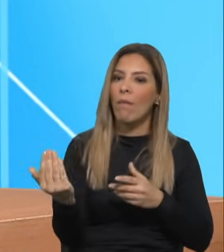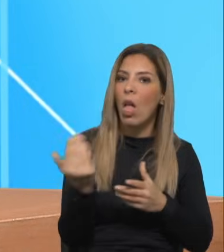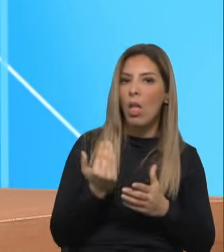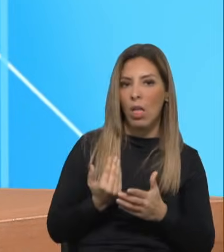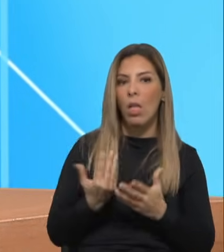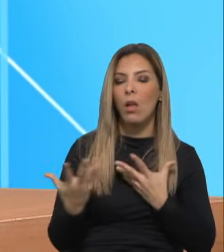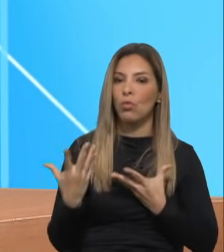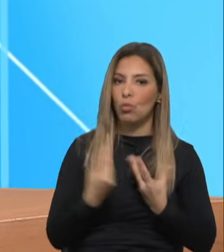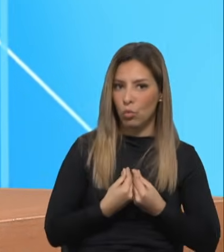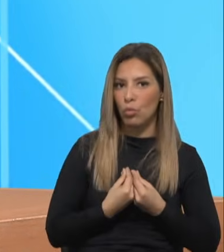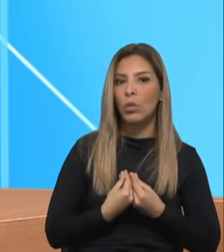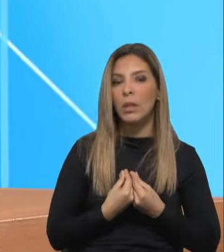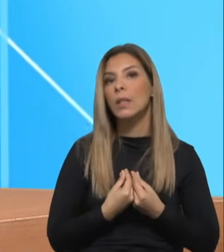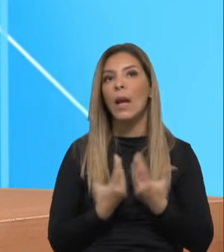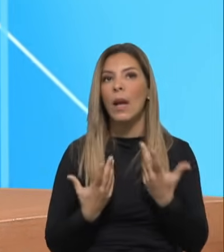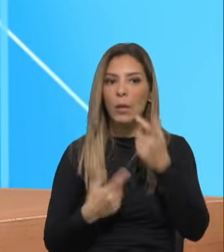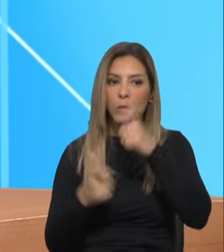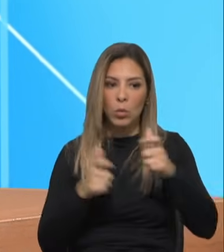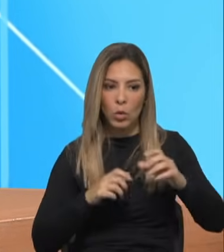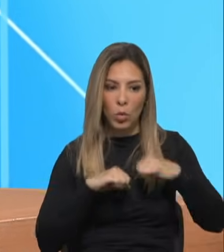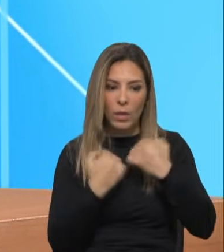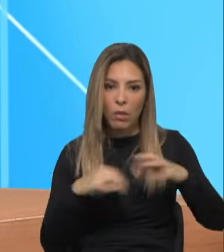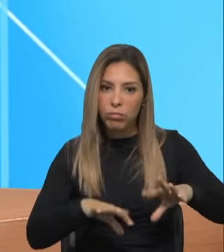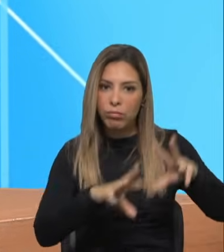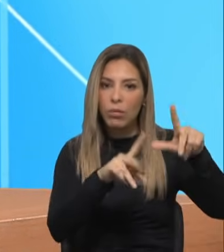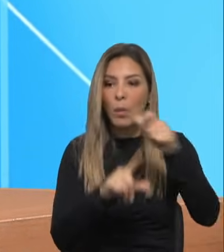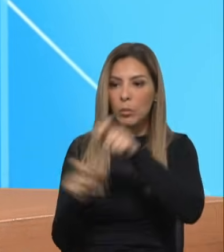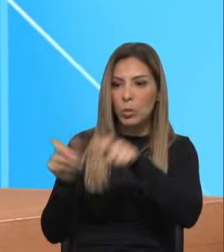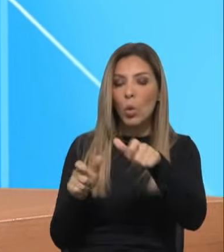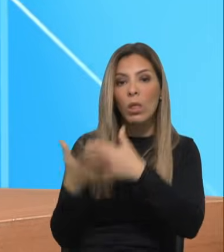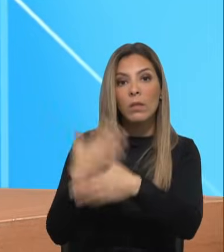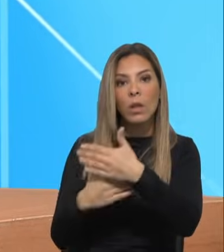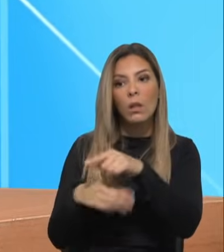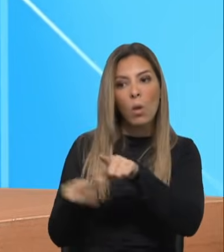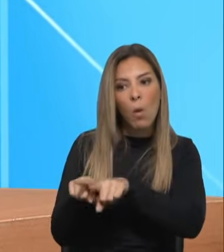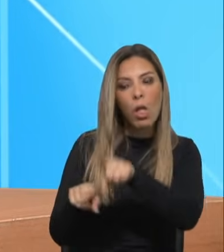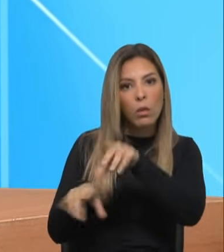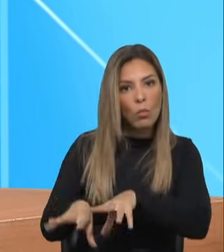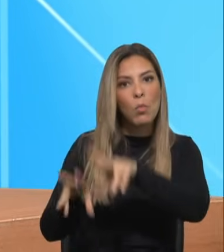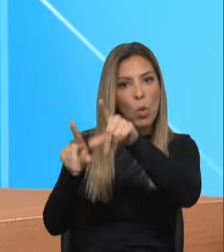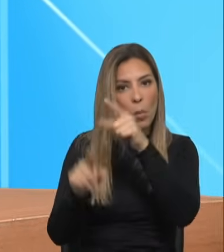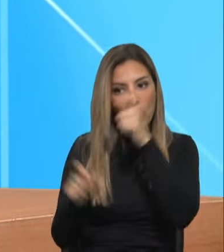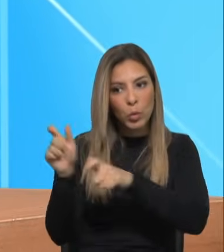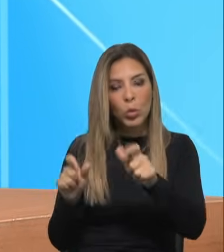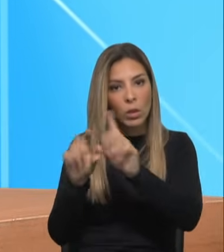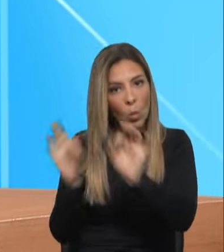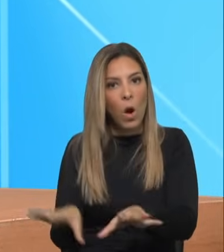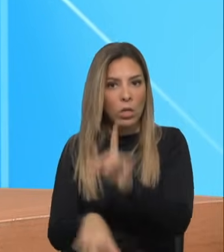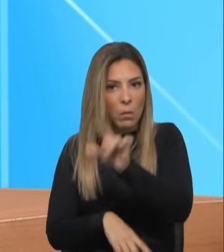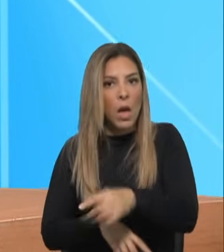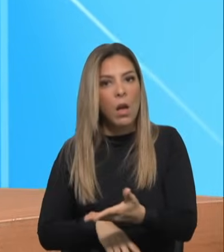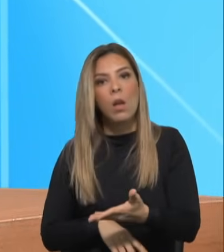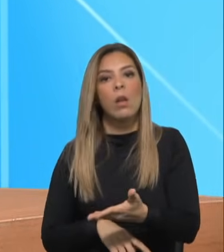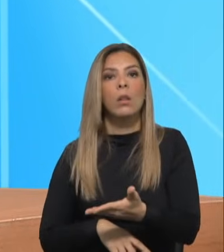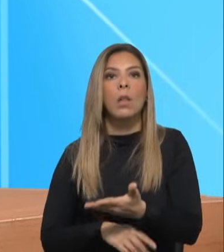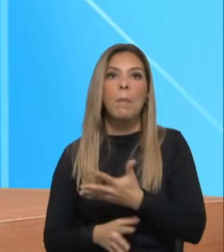sociedades se fossem desenvolvendo, as pessoas com deficiência também fossem vistas como pessoas. E infelizmente, muitas das vezes